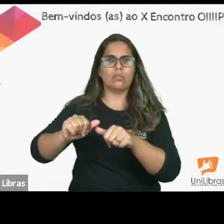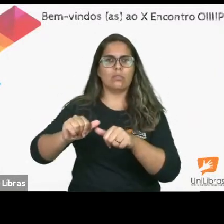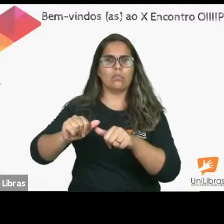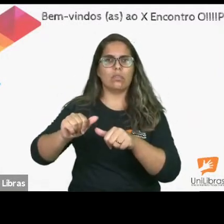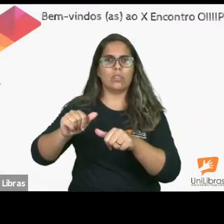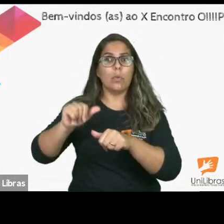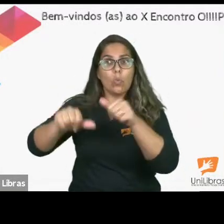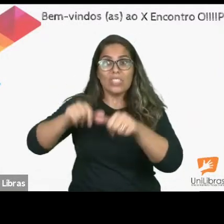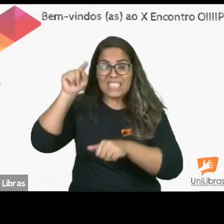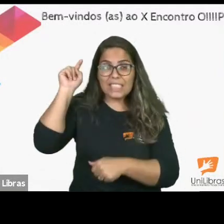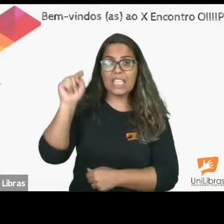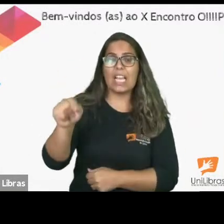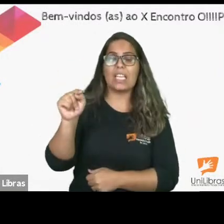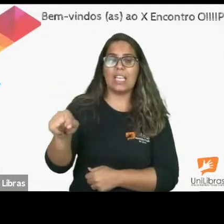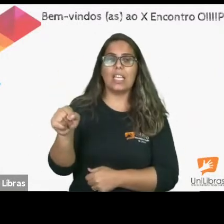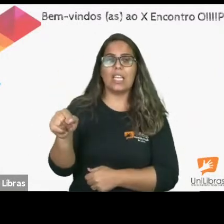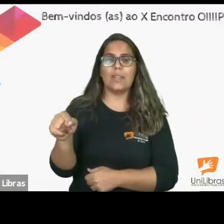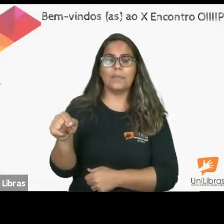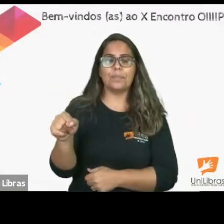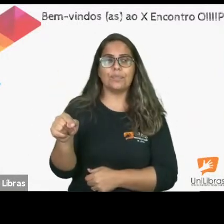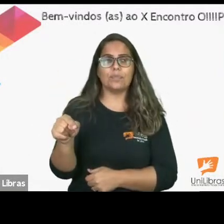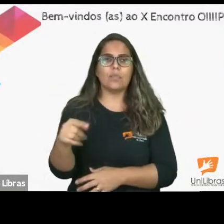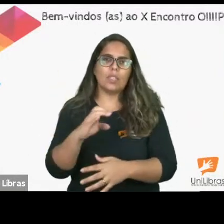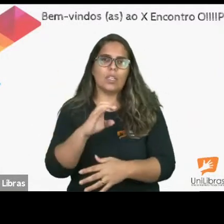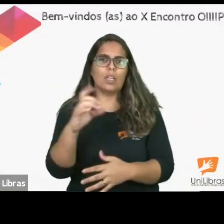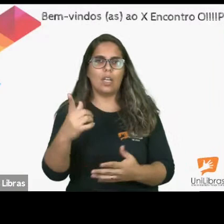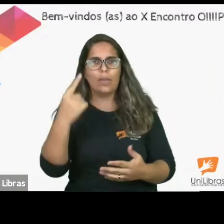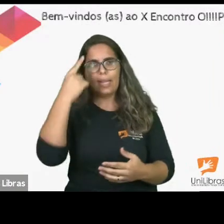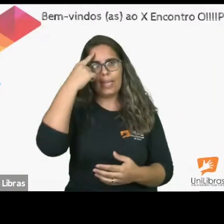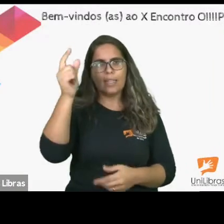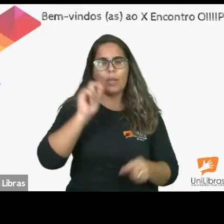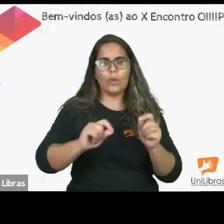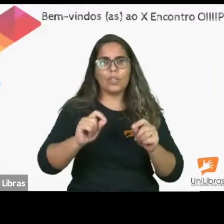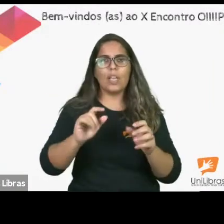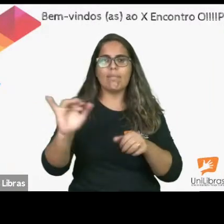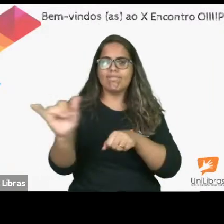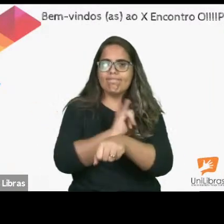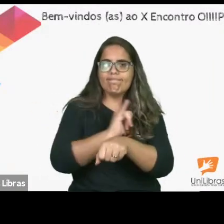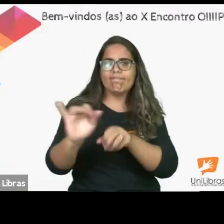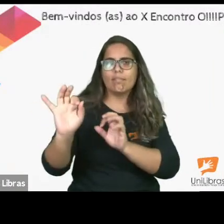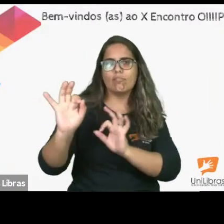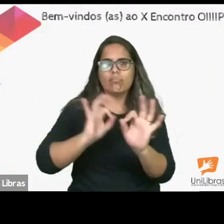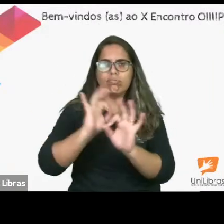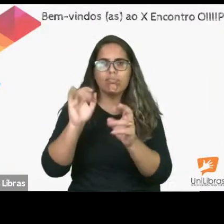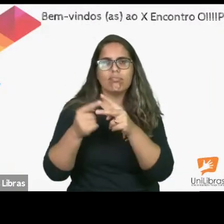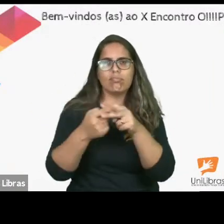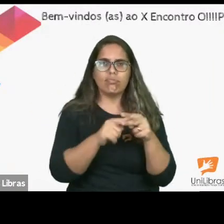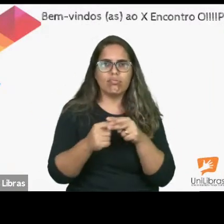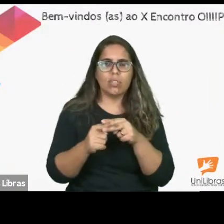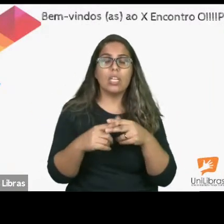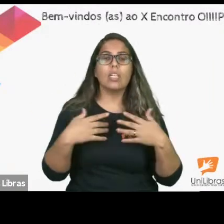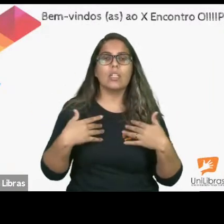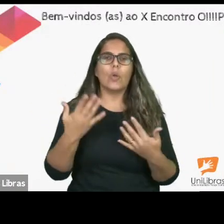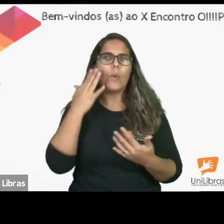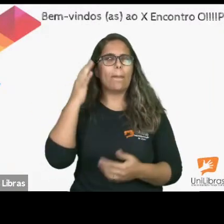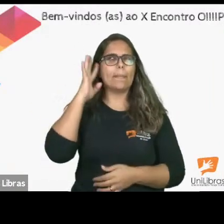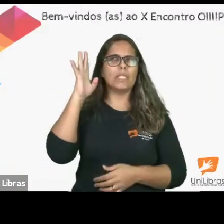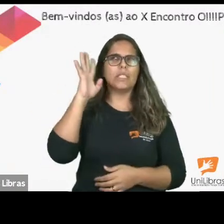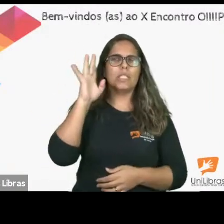mudança naquele... E claro, a ideia de um aprimoramento. Então, eu pensei aqui